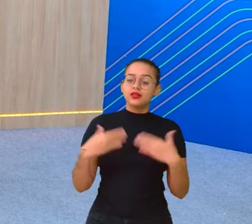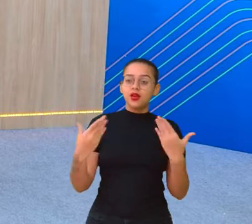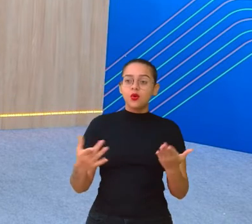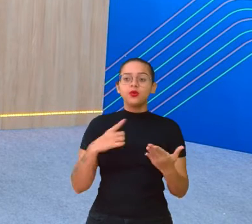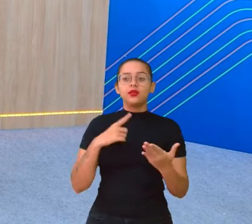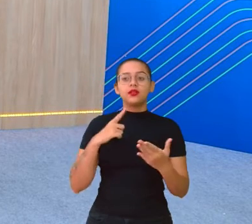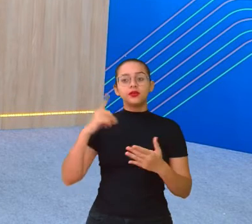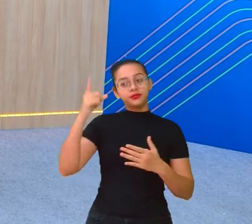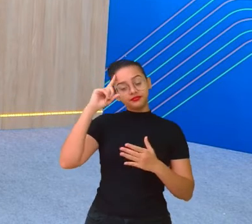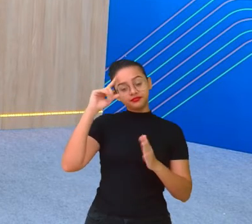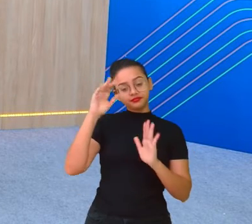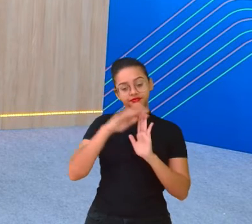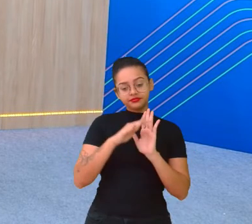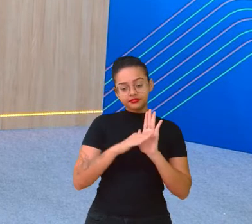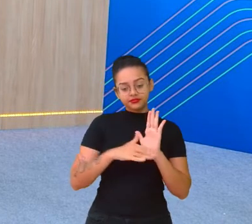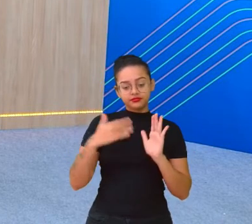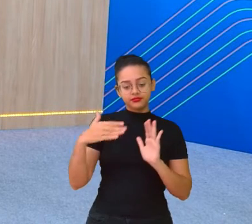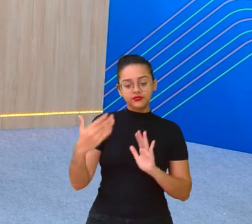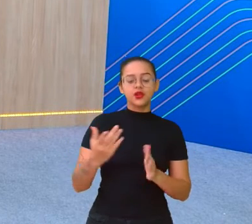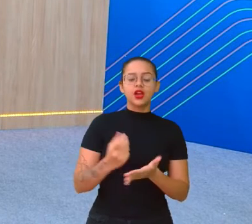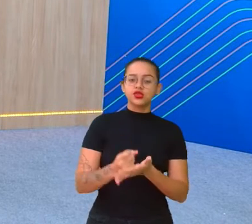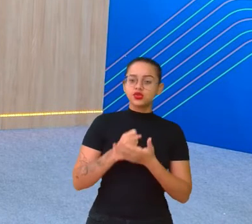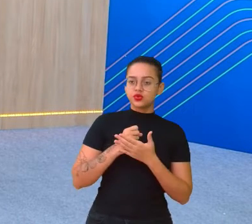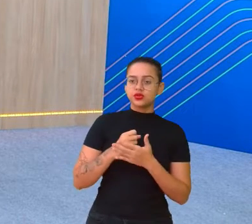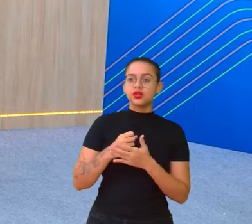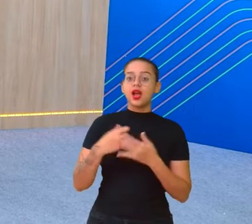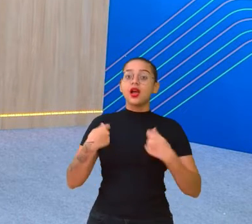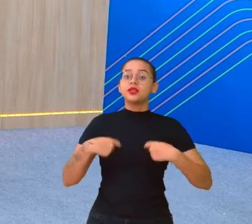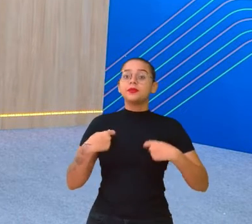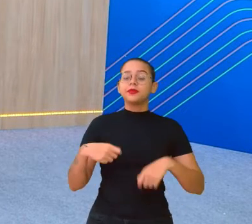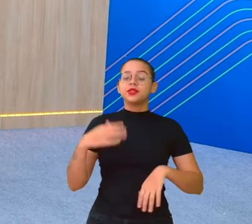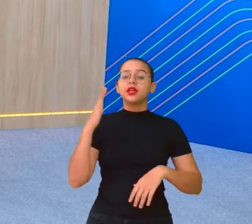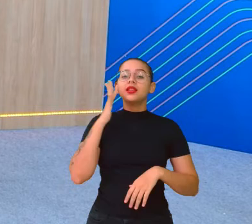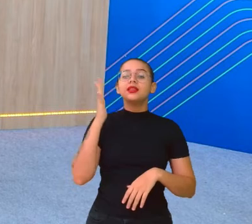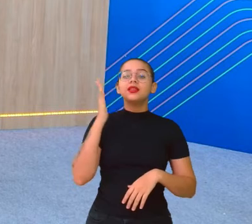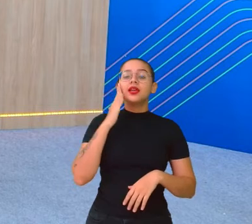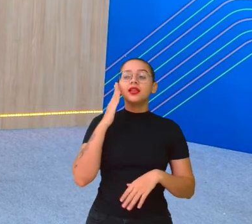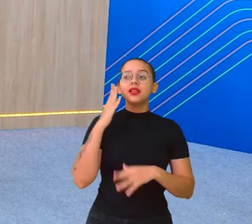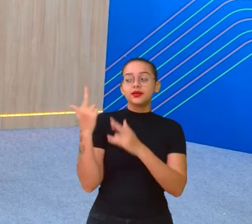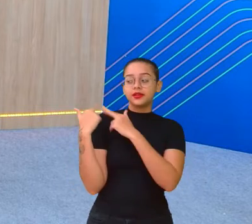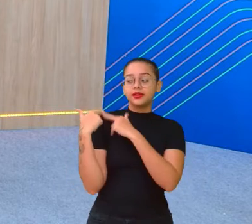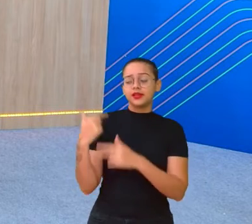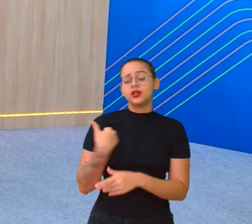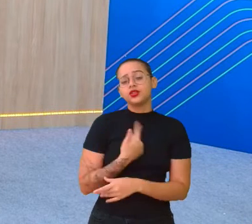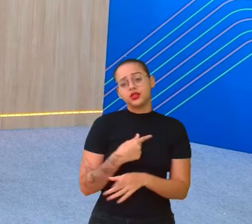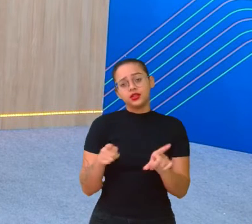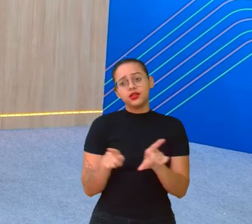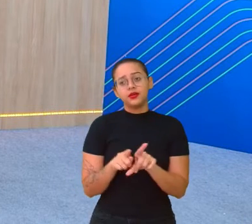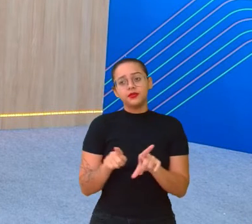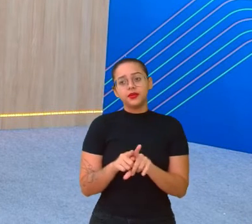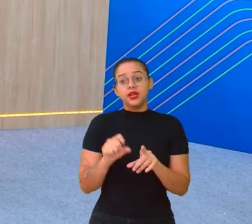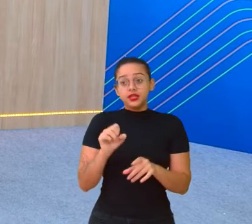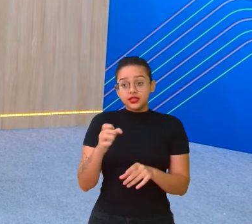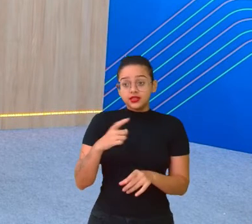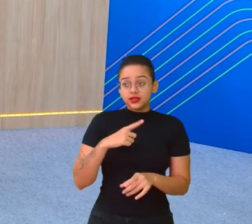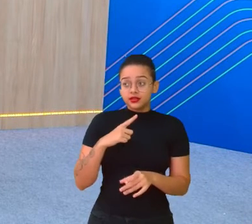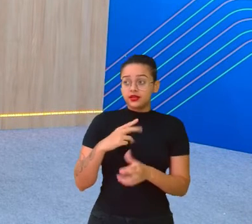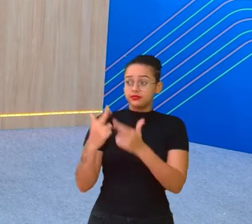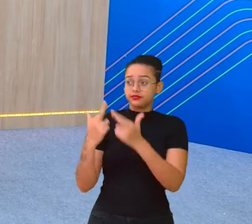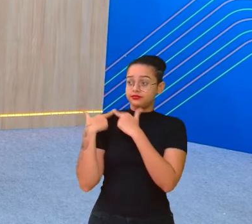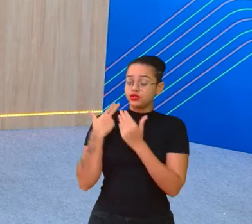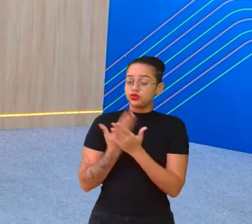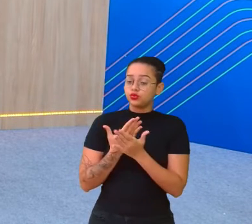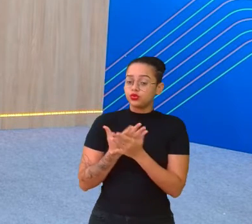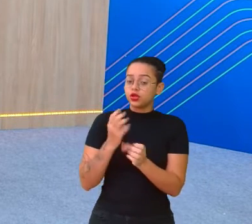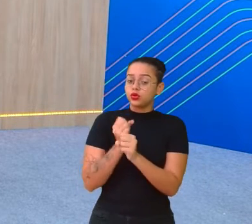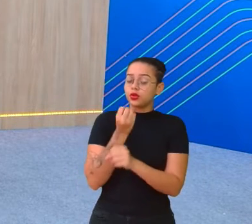rotina ajuda nisso, né? Porque a gente tem que entender as responsabilidades da gente também, né, pessoal? Então, se a minha responsabilidade é estudar, é